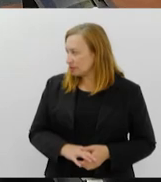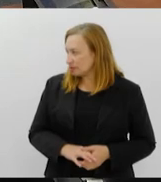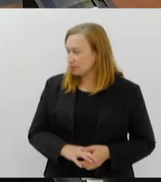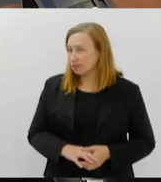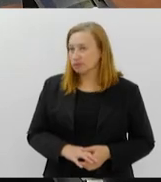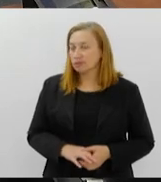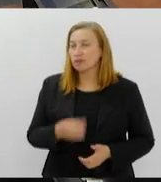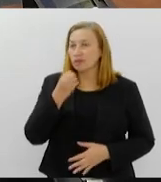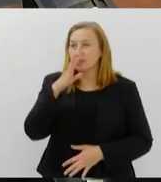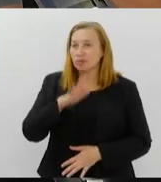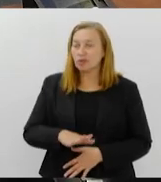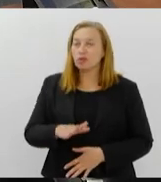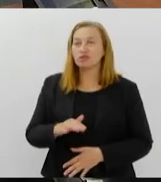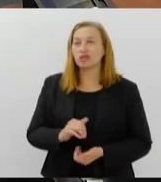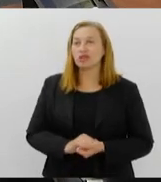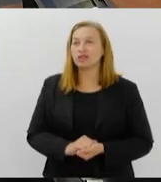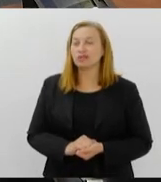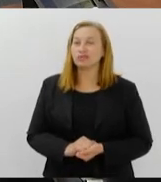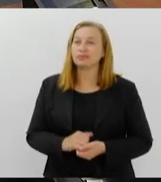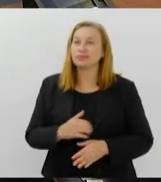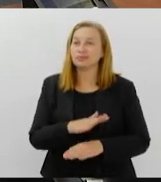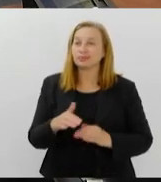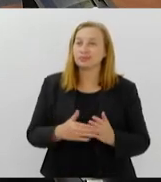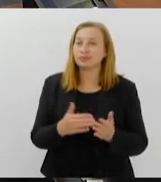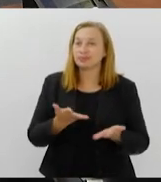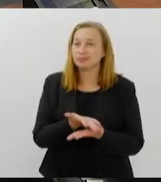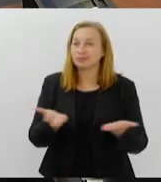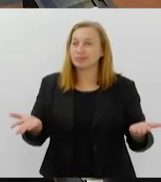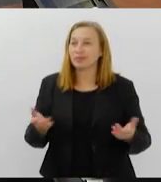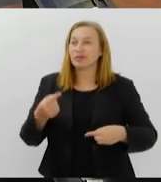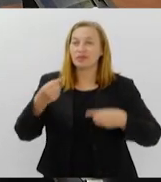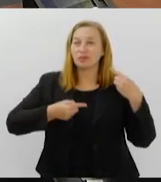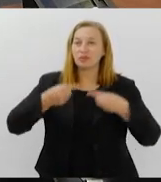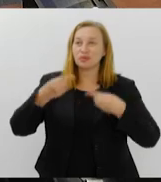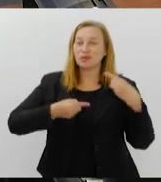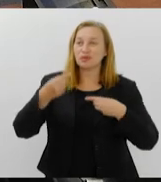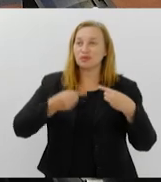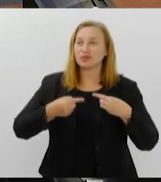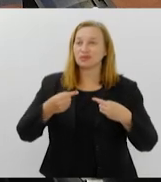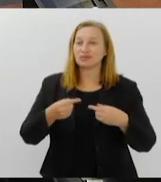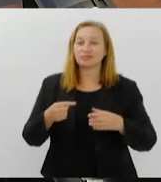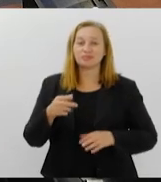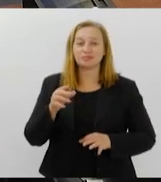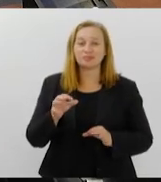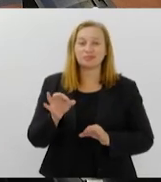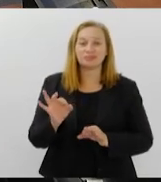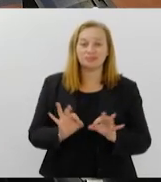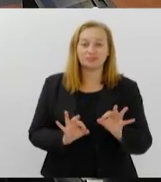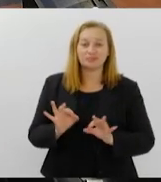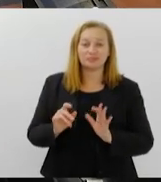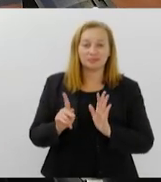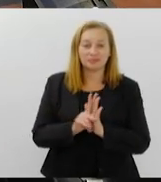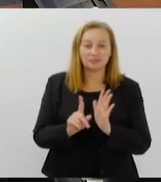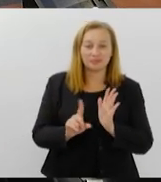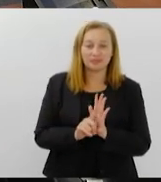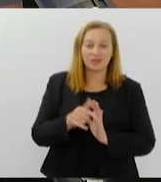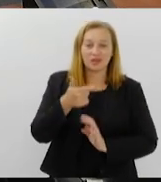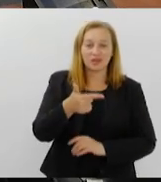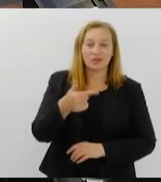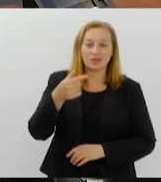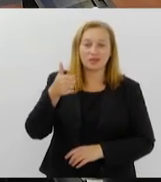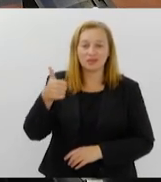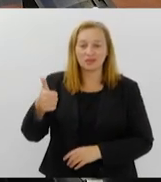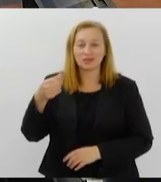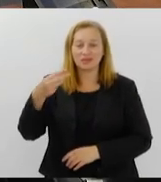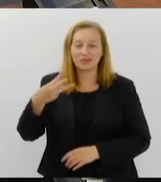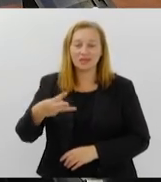Boa tarde a todas e todos. Venho ao plenário debater o projeto 2139-2023, que a gente apresenta junto com a